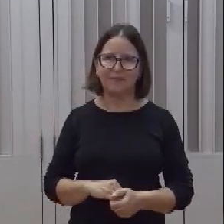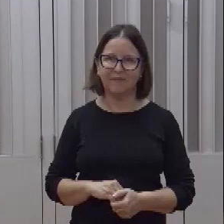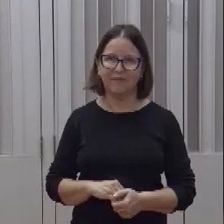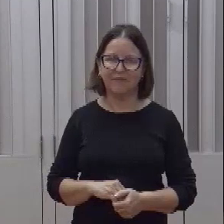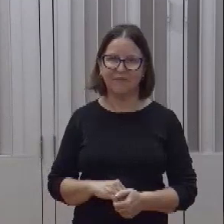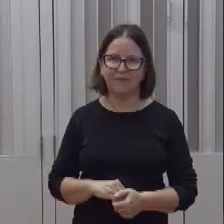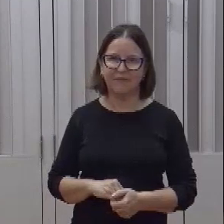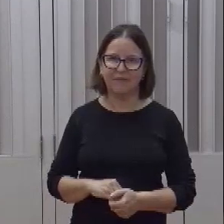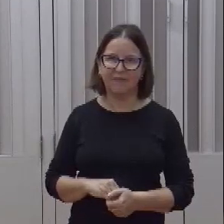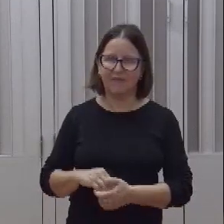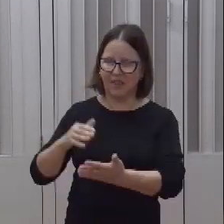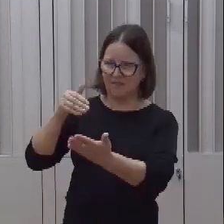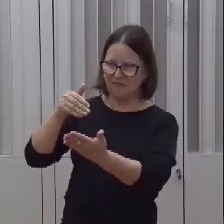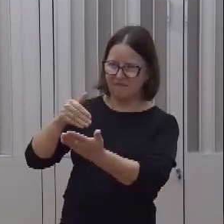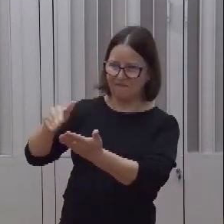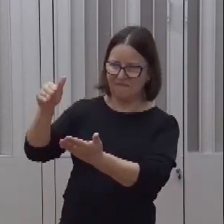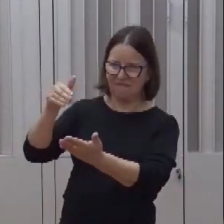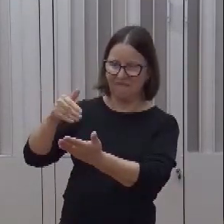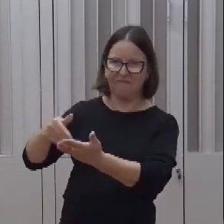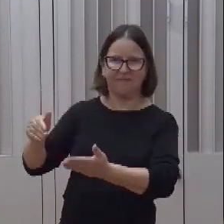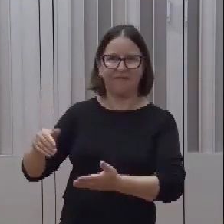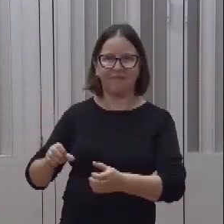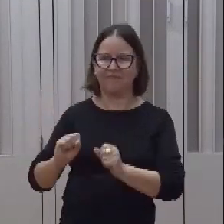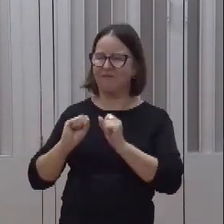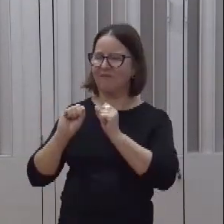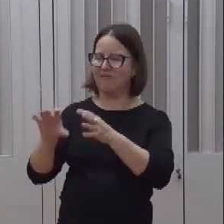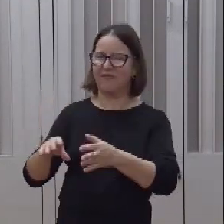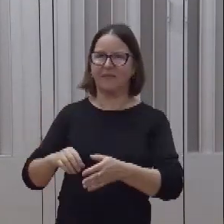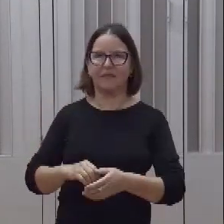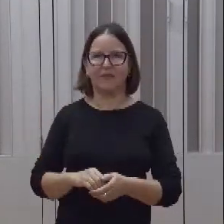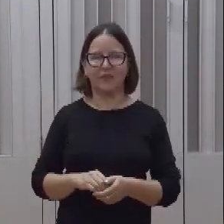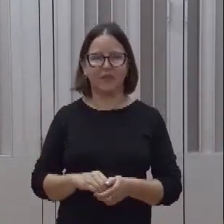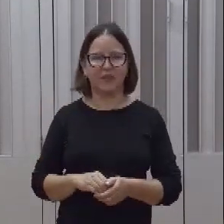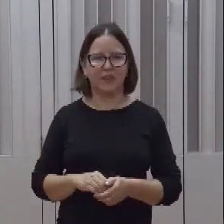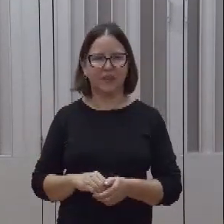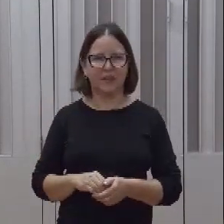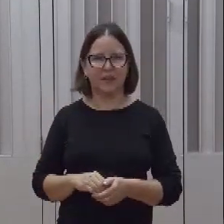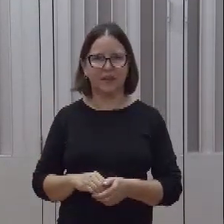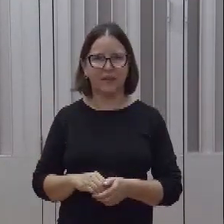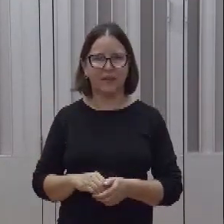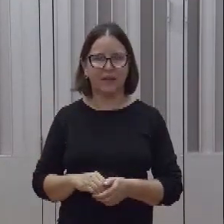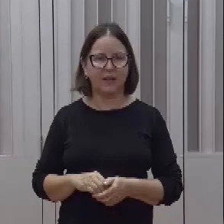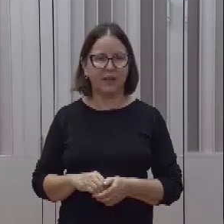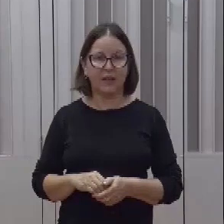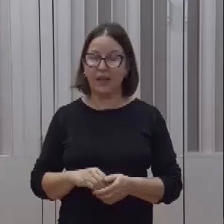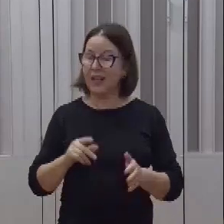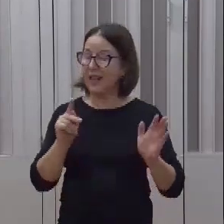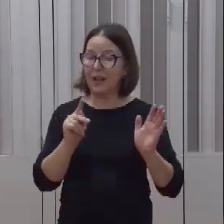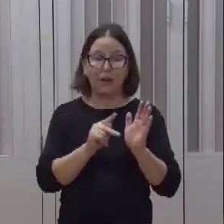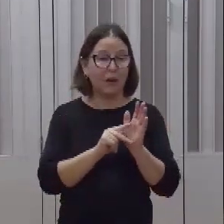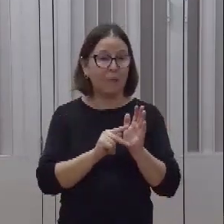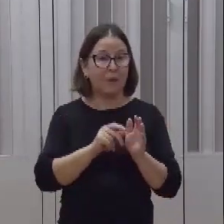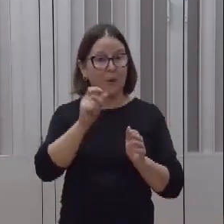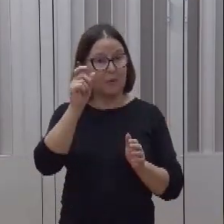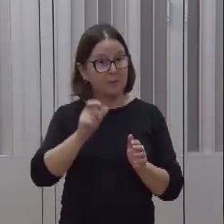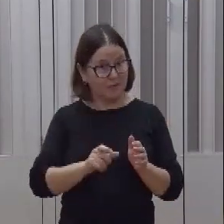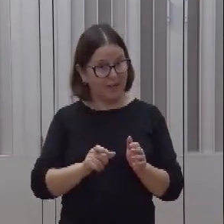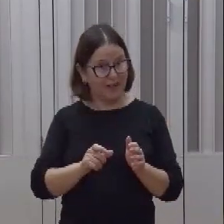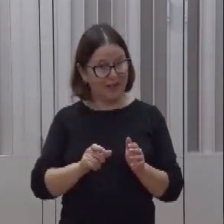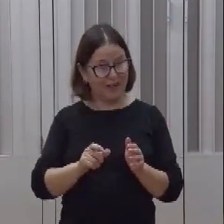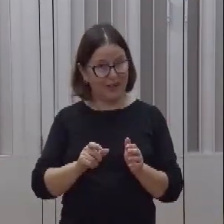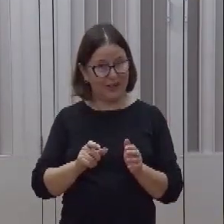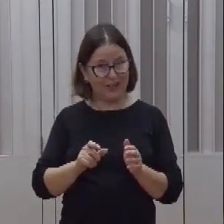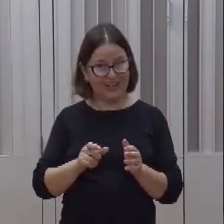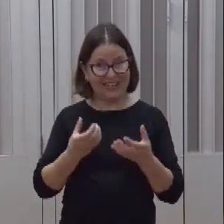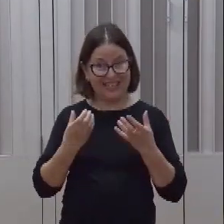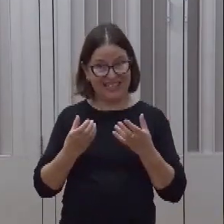Que ele será lançado fora. Está na voz passiva, não é ele que pulou. Volta o texto de novo.